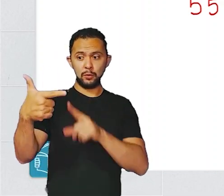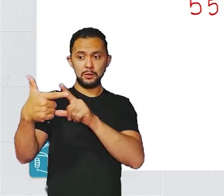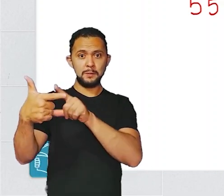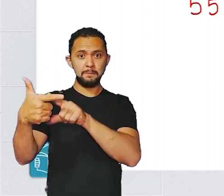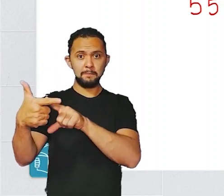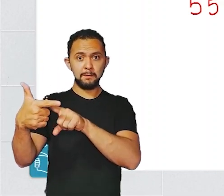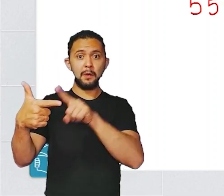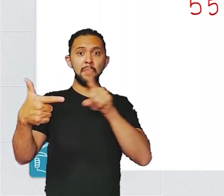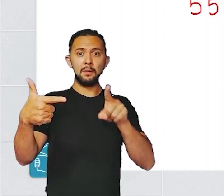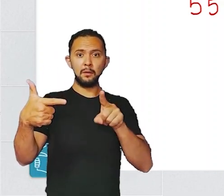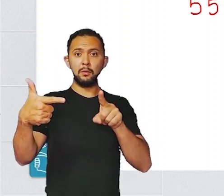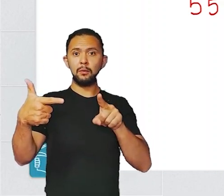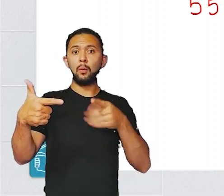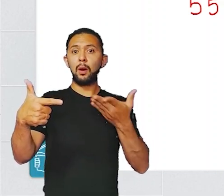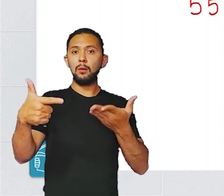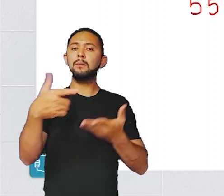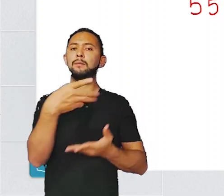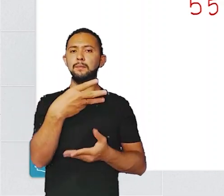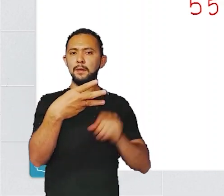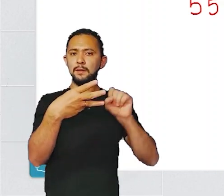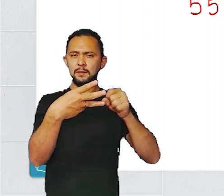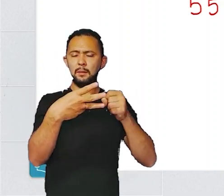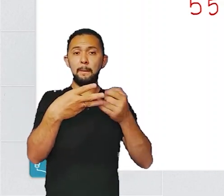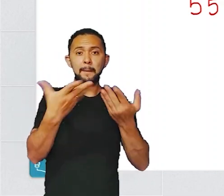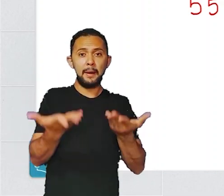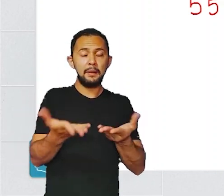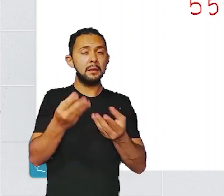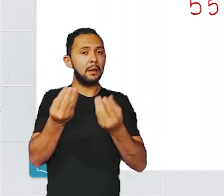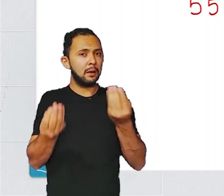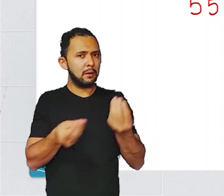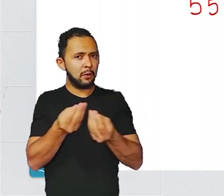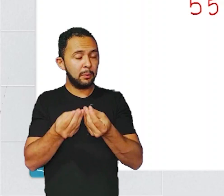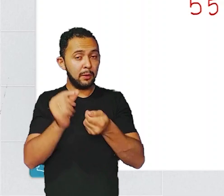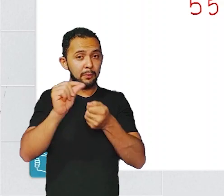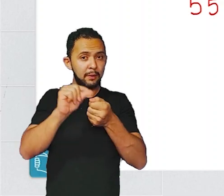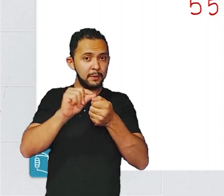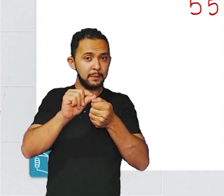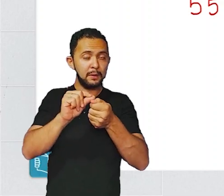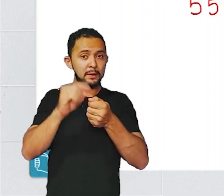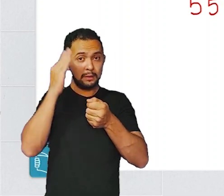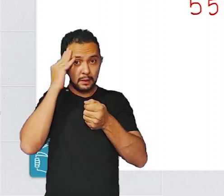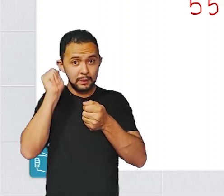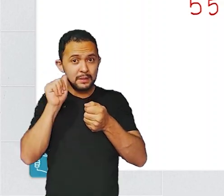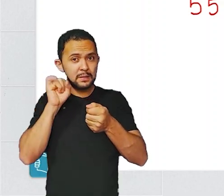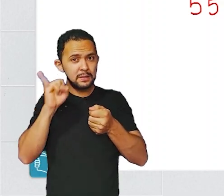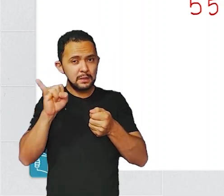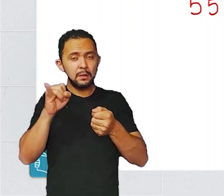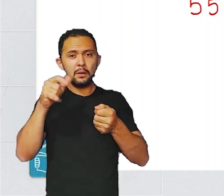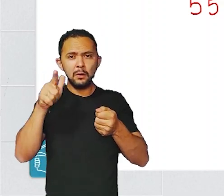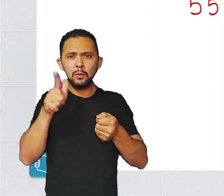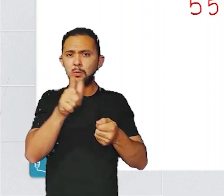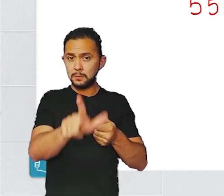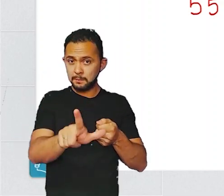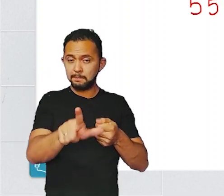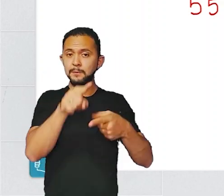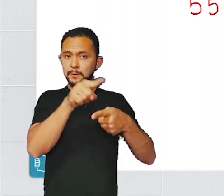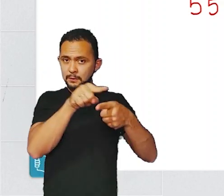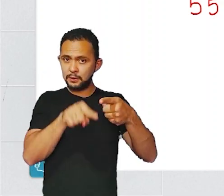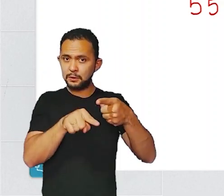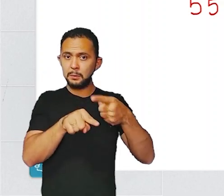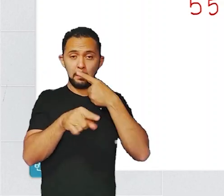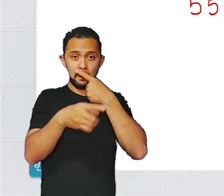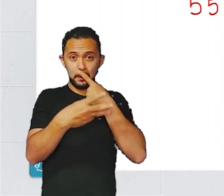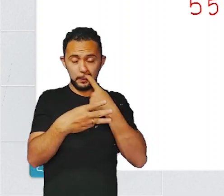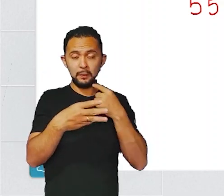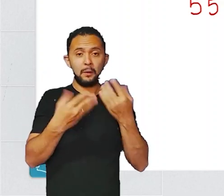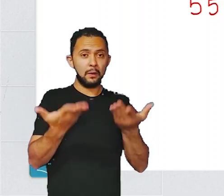essa divisão, nós vamos verificar se é divisível por 3. Como é que nós vamos fazer isso? Existe uma técnica muito simples. E eu